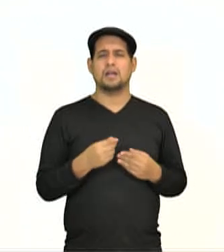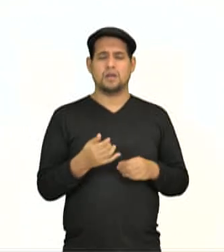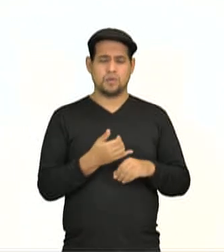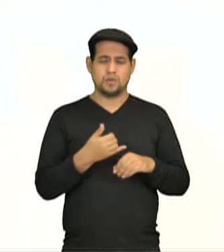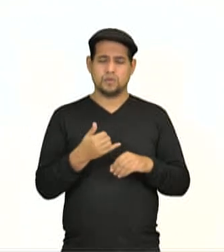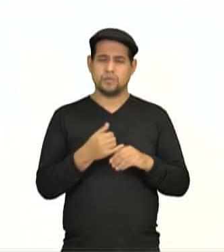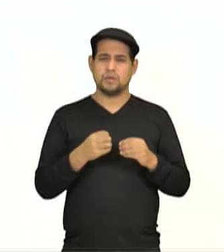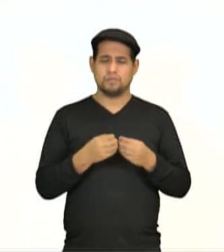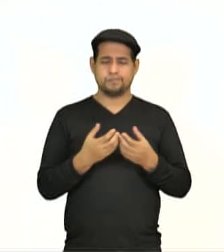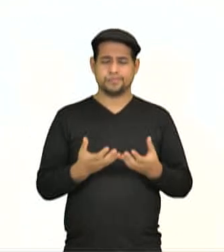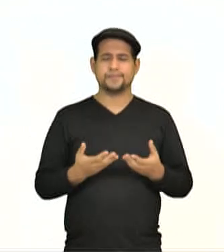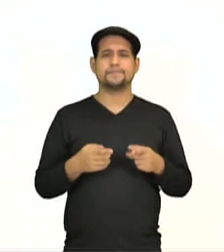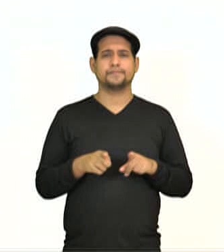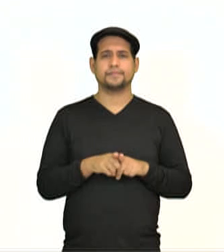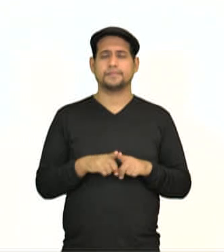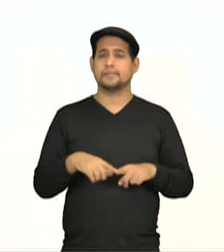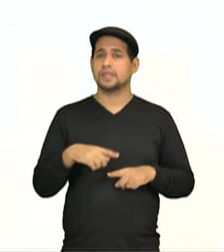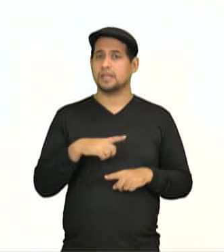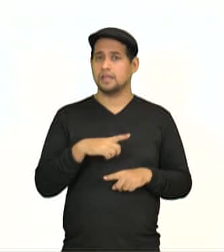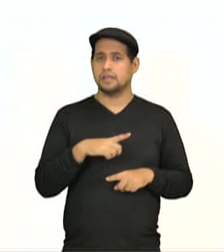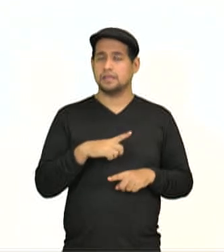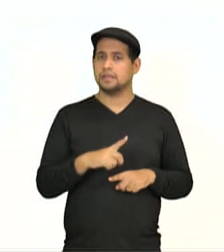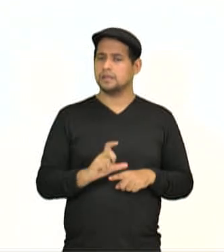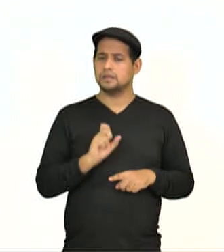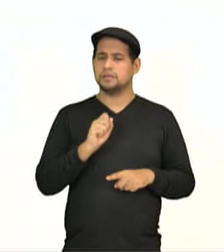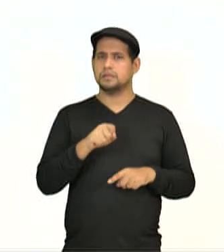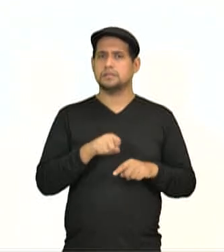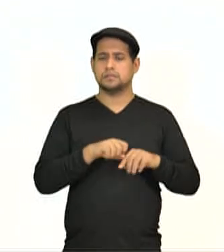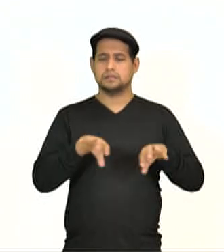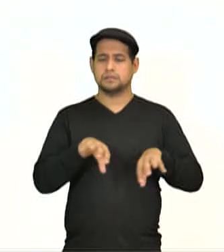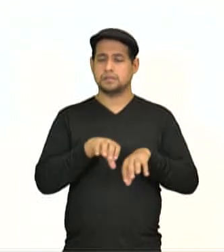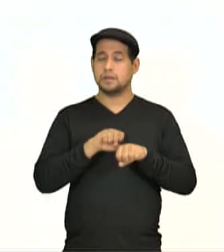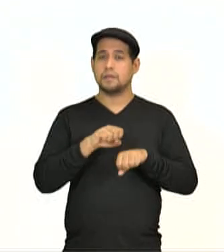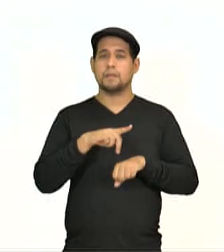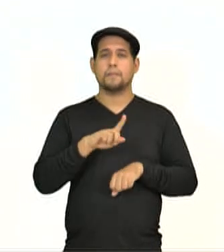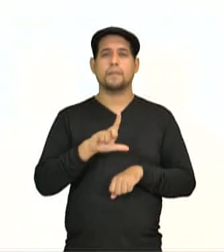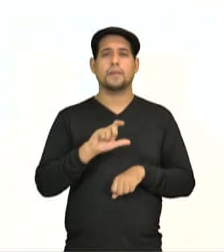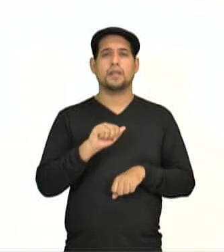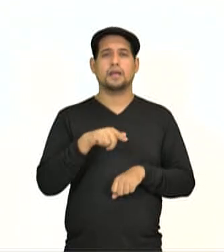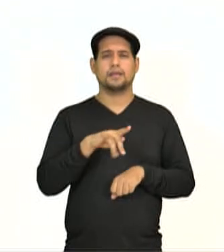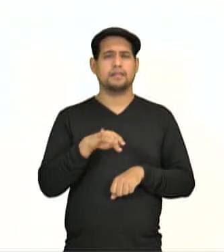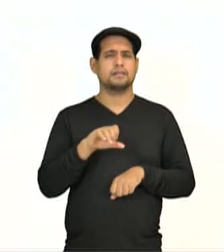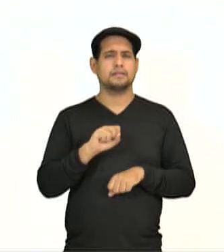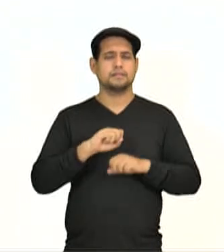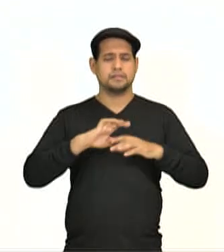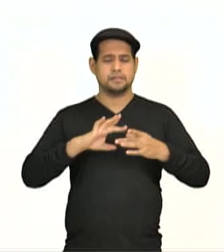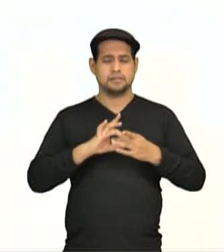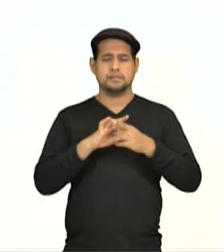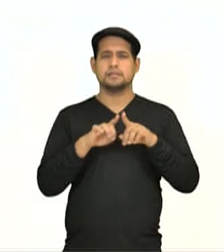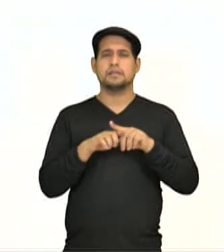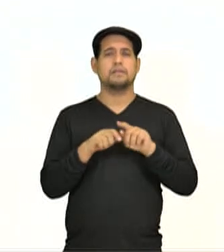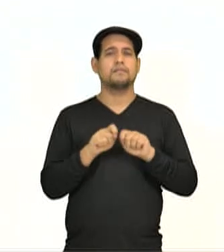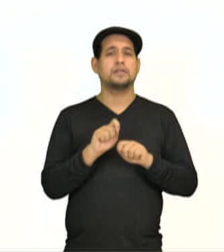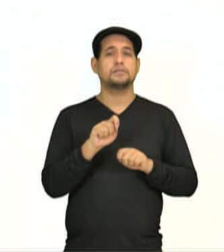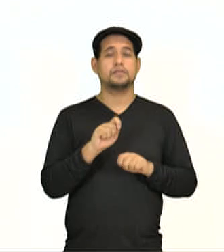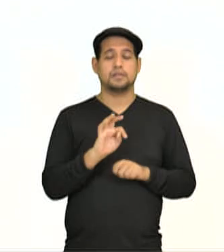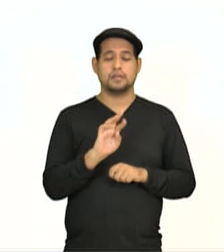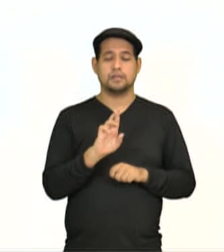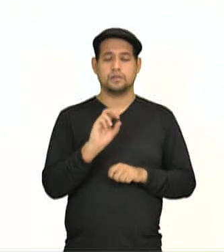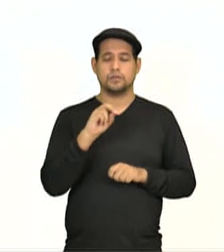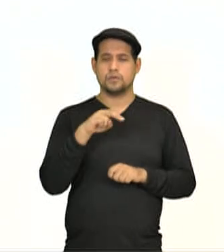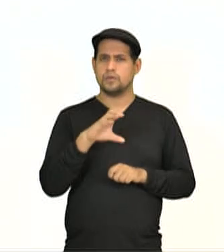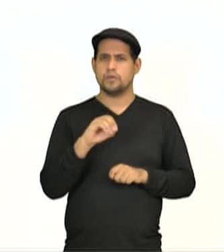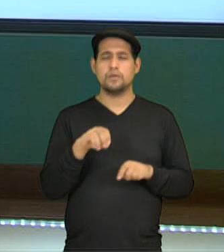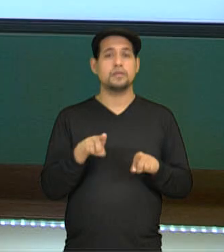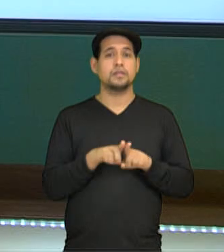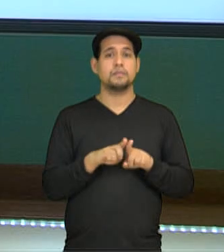esse material tem grande potencial para atrair plaquetas que se agregam e formam um trombo. Com isso,